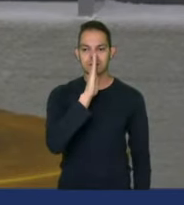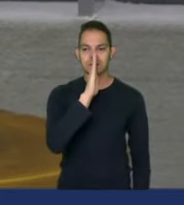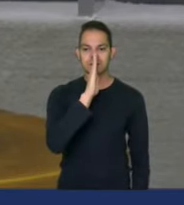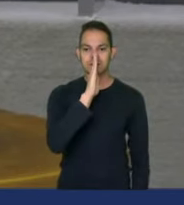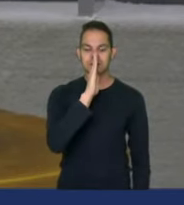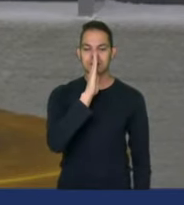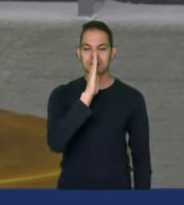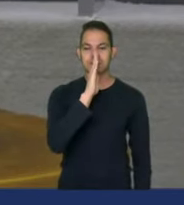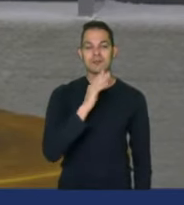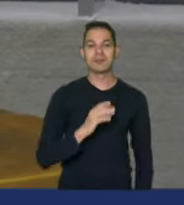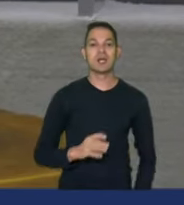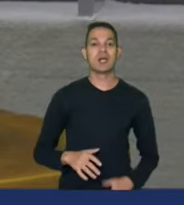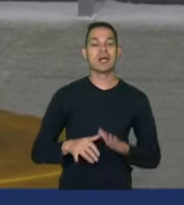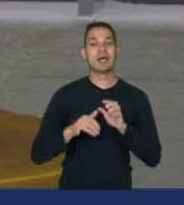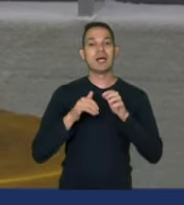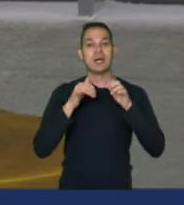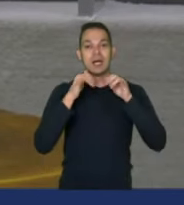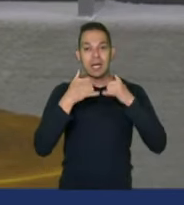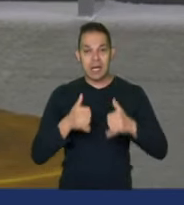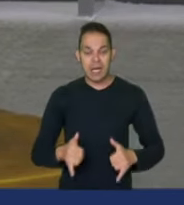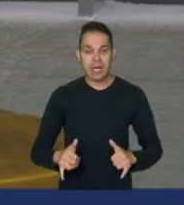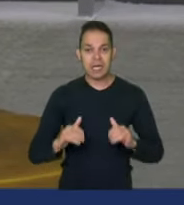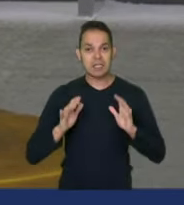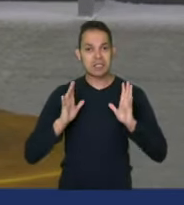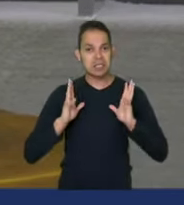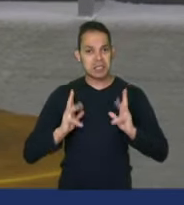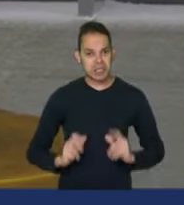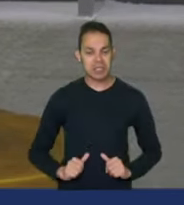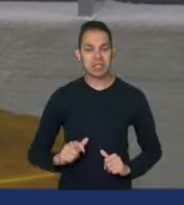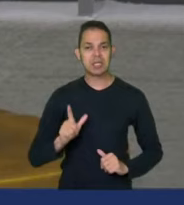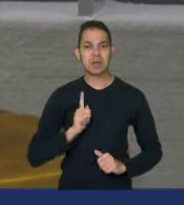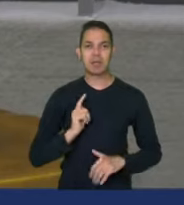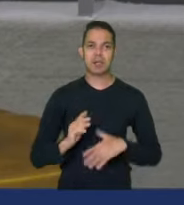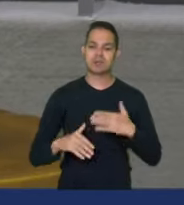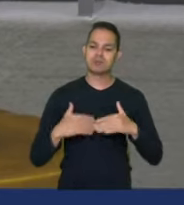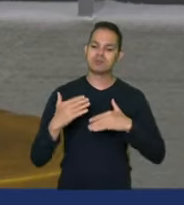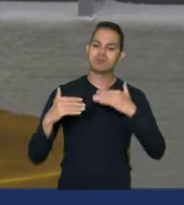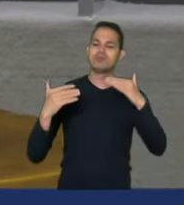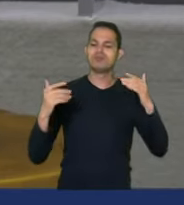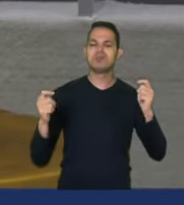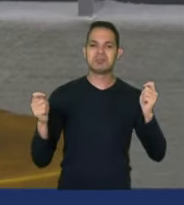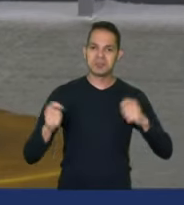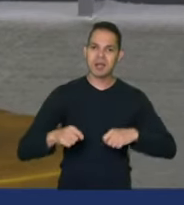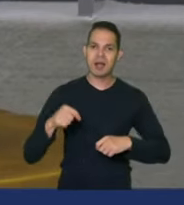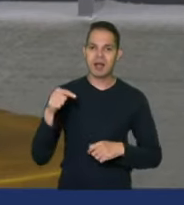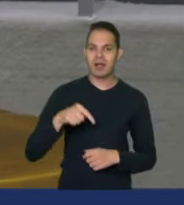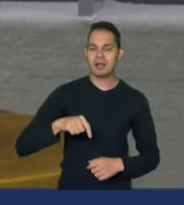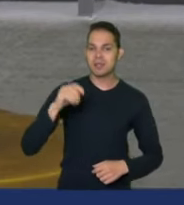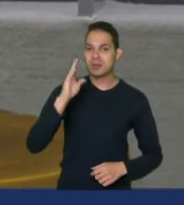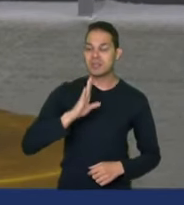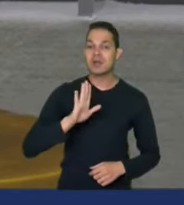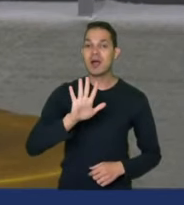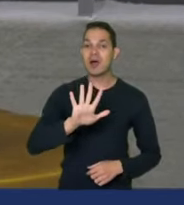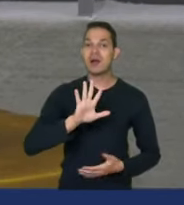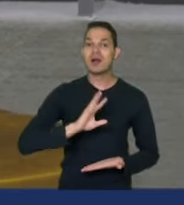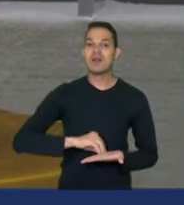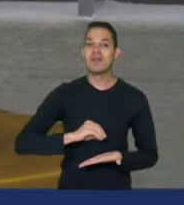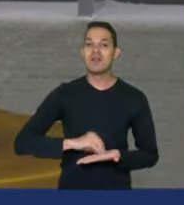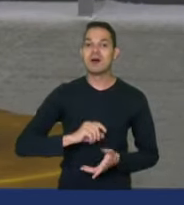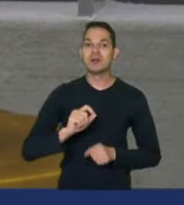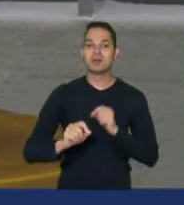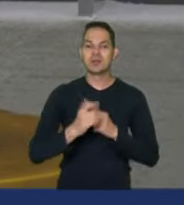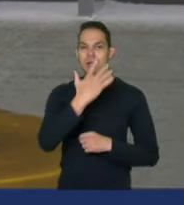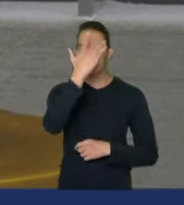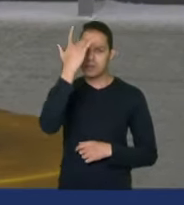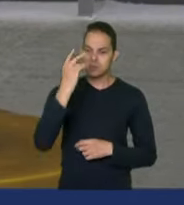Tem energia elétrica limpa para gerar o crescimento, o desenvolvimento desse país. O que falta é alguém que enxergue